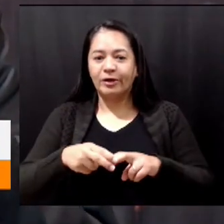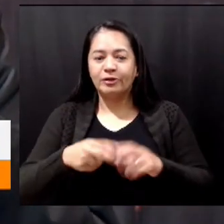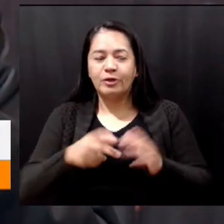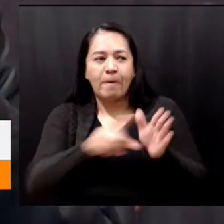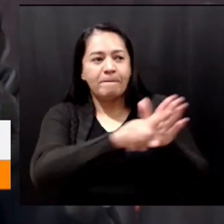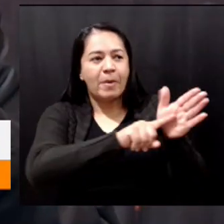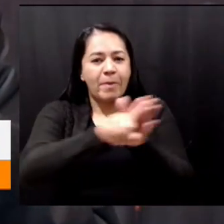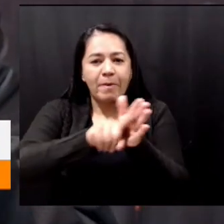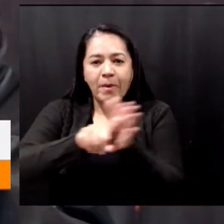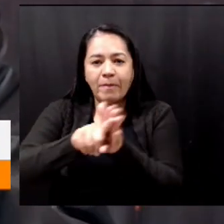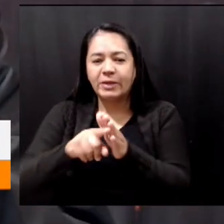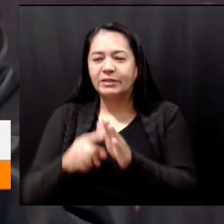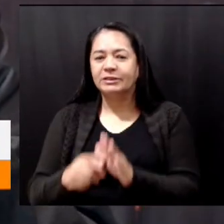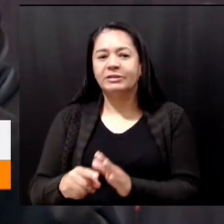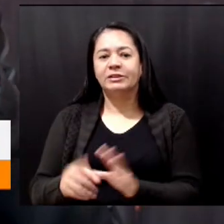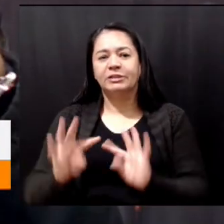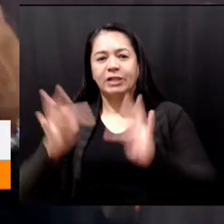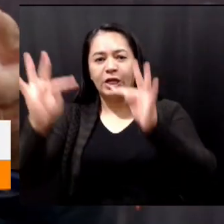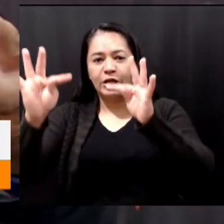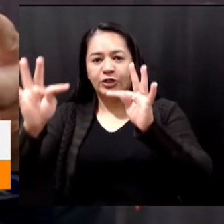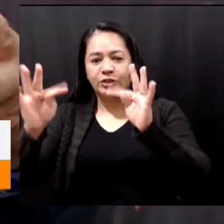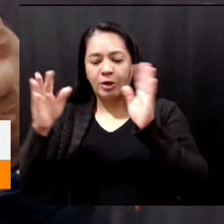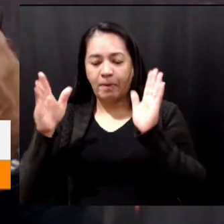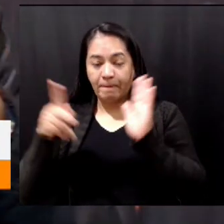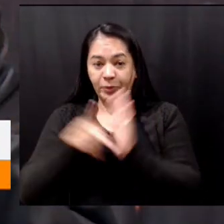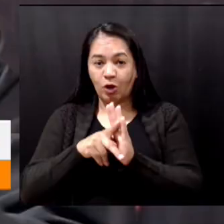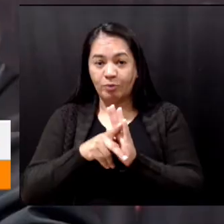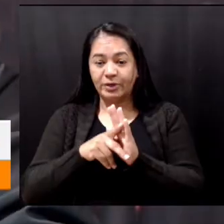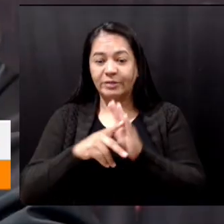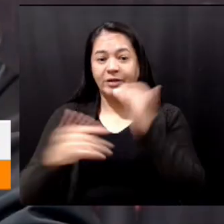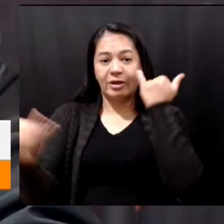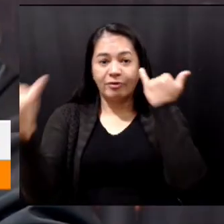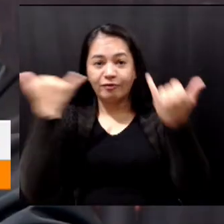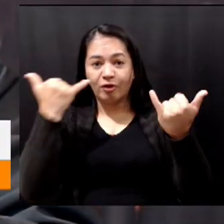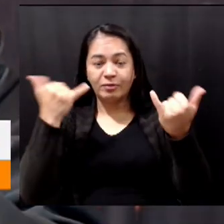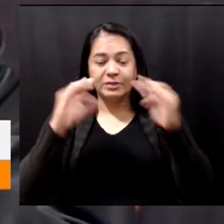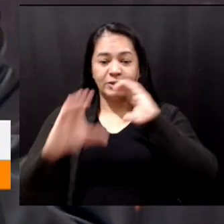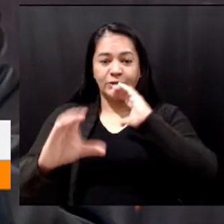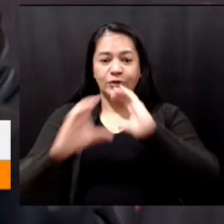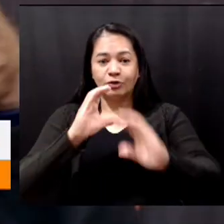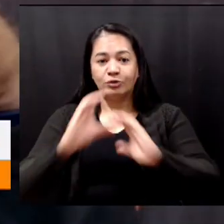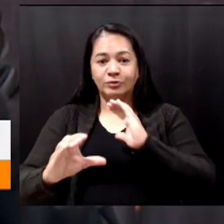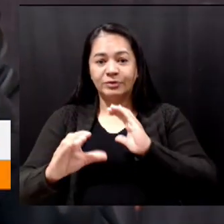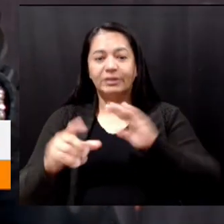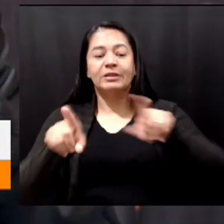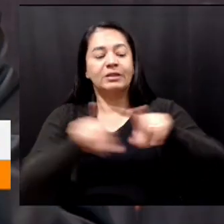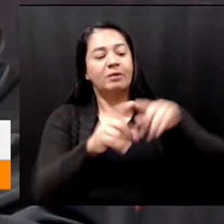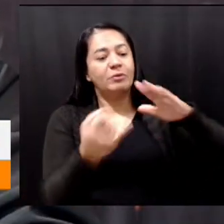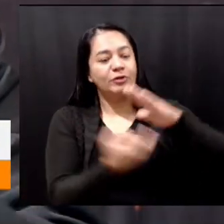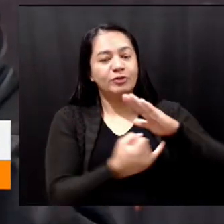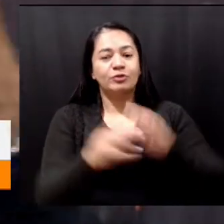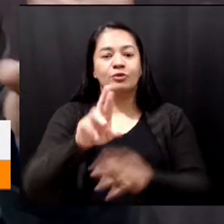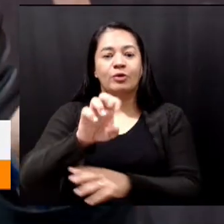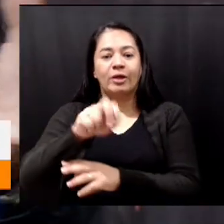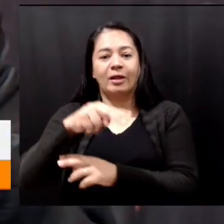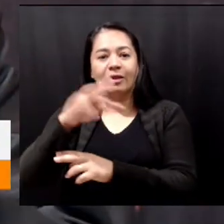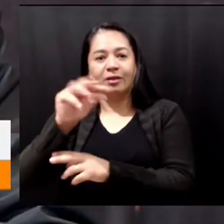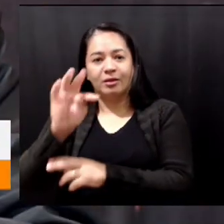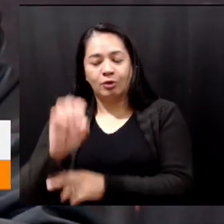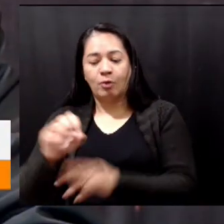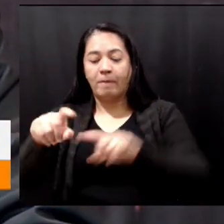voltada para a tecnologia da informação e comunicação, tanto com o CPQD como o Instituto Renato Archer, e no entorno disso, vários